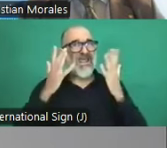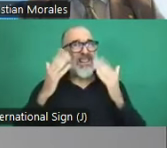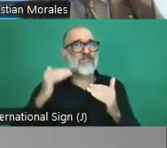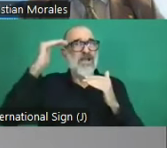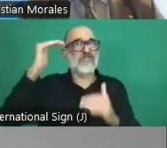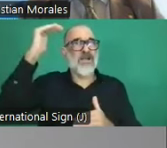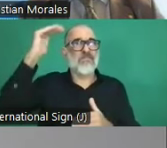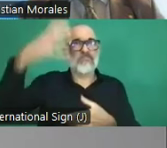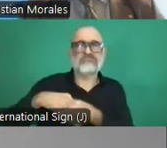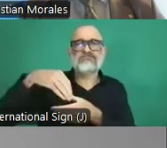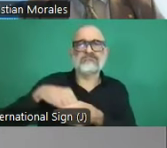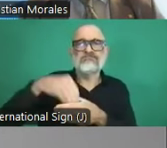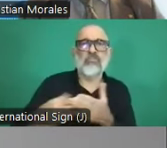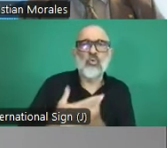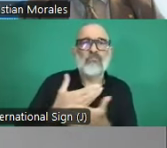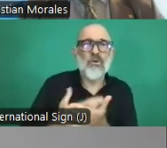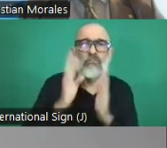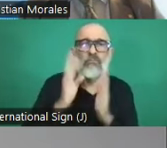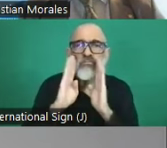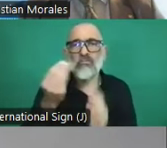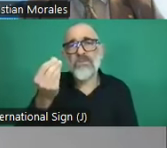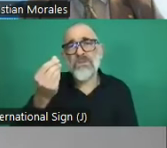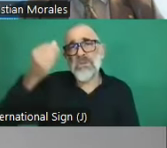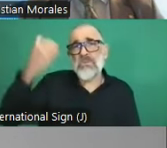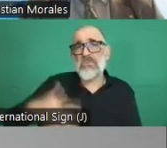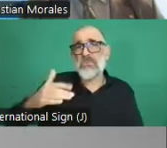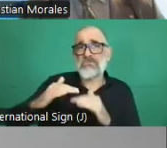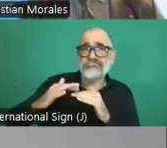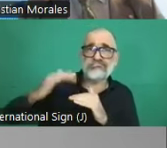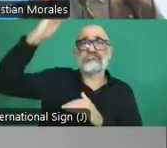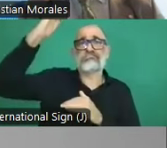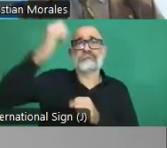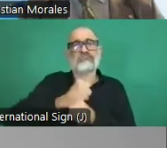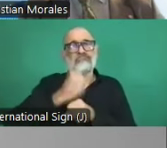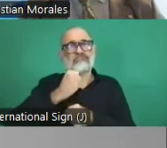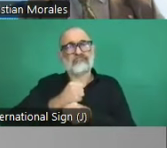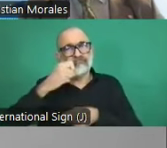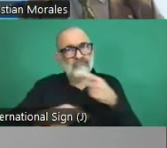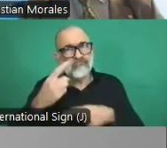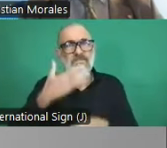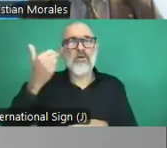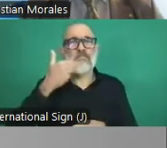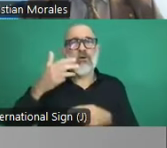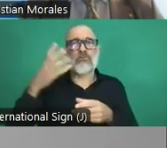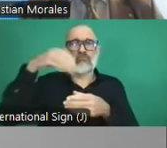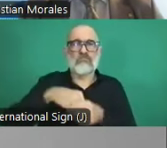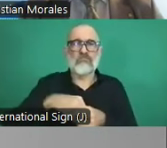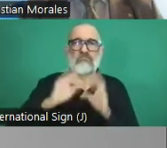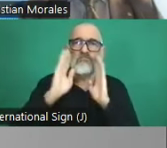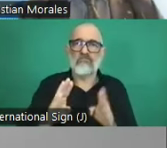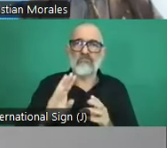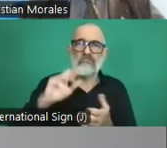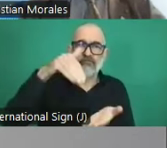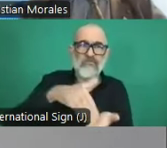que à também des coûts estamos dedicados, o élevés, relatório da OPAS font que comprova que estamos justement na direção correta, é a